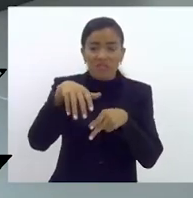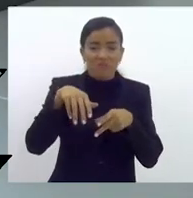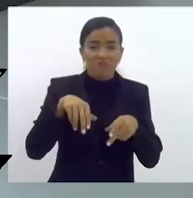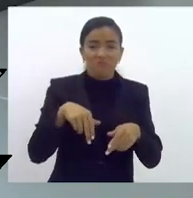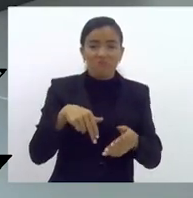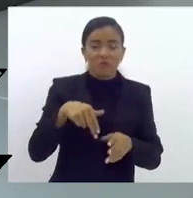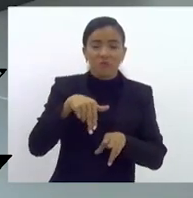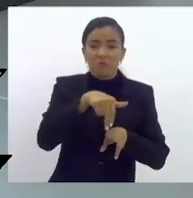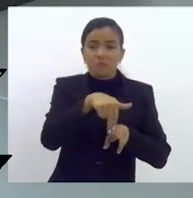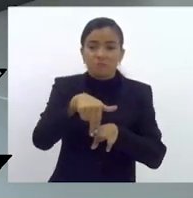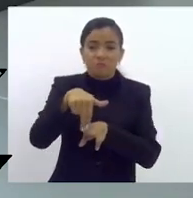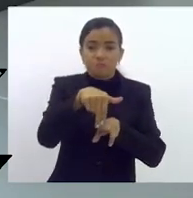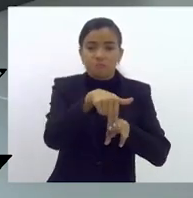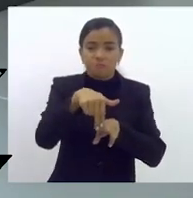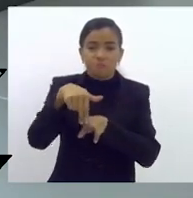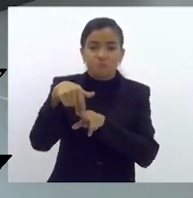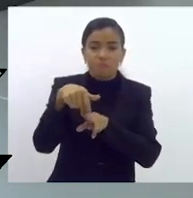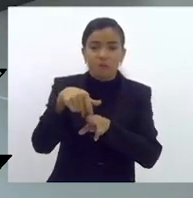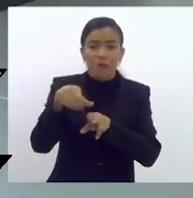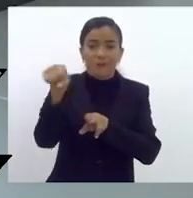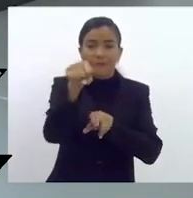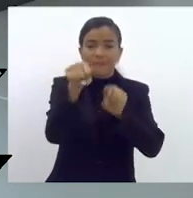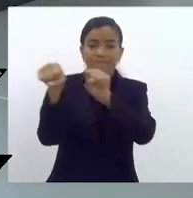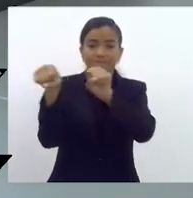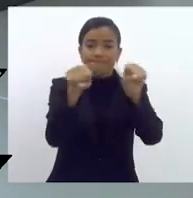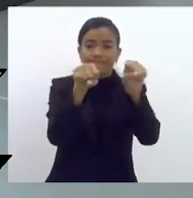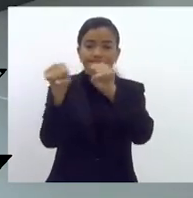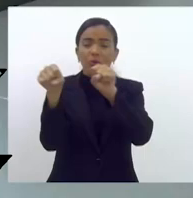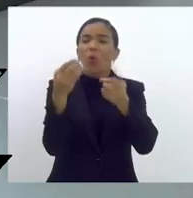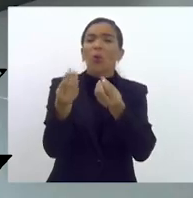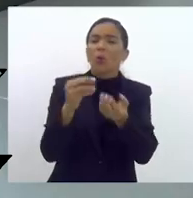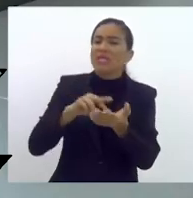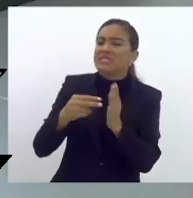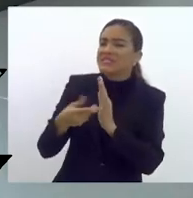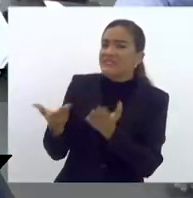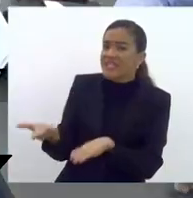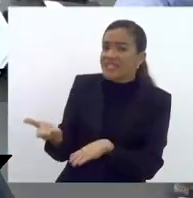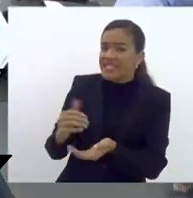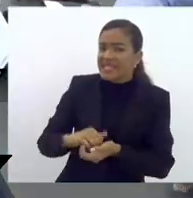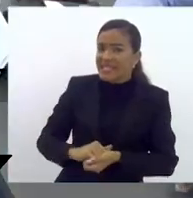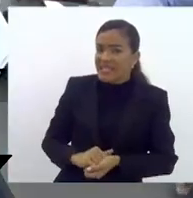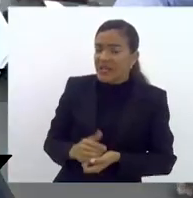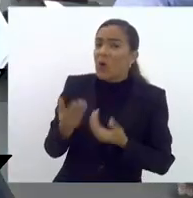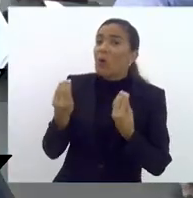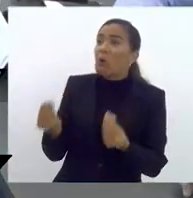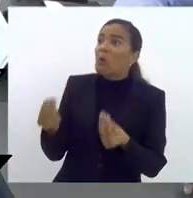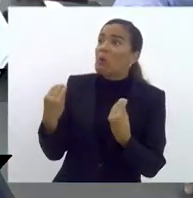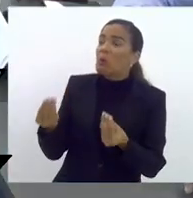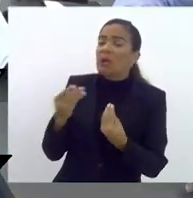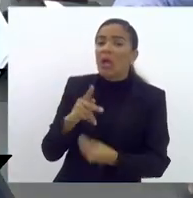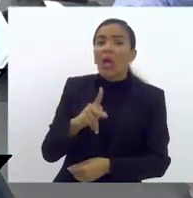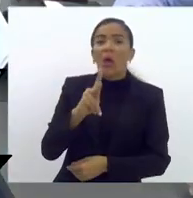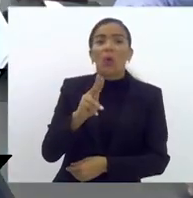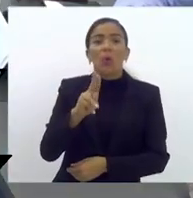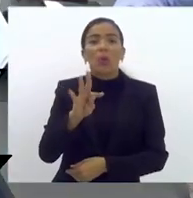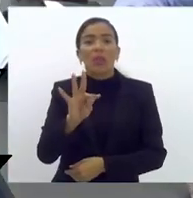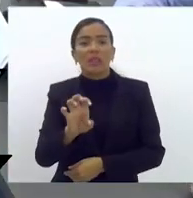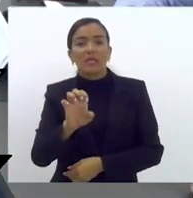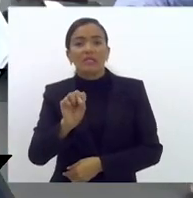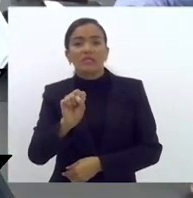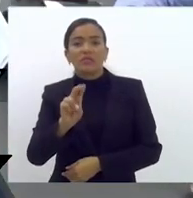tiveram Araruama no carnaval e é isso aproveita me explica o que que é eu não sei nem